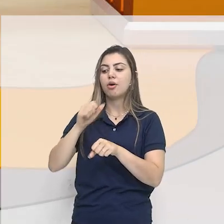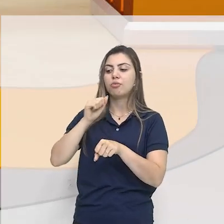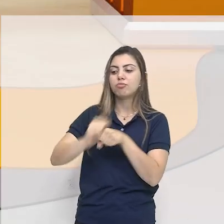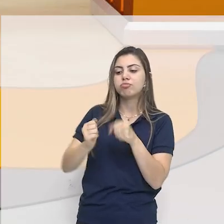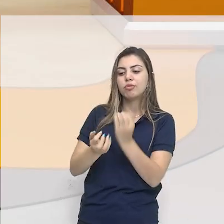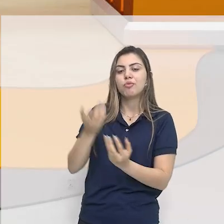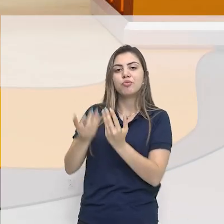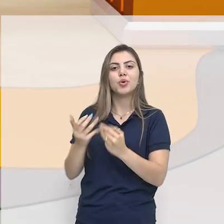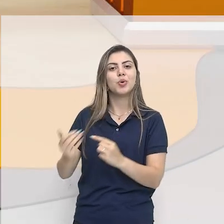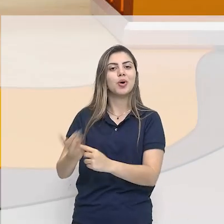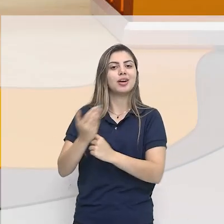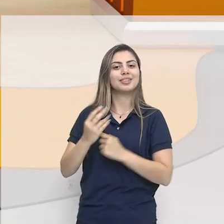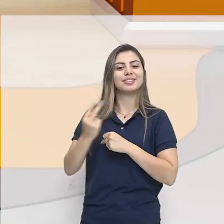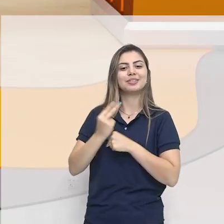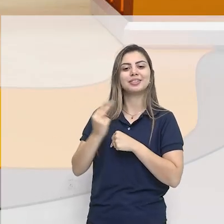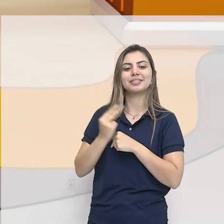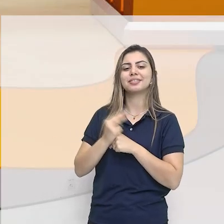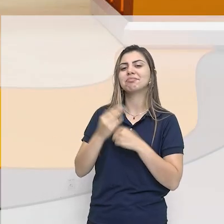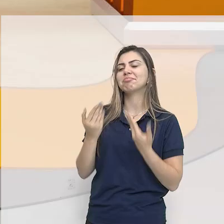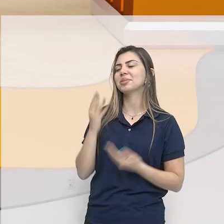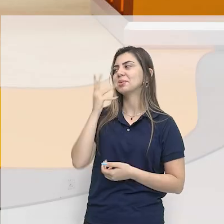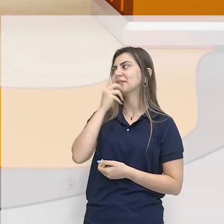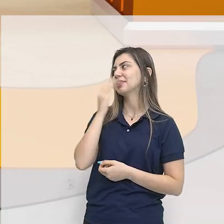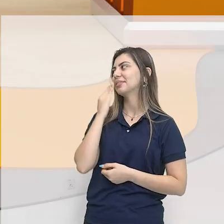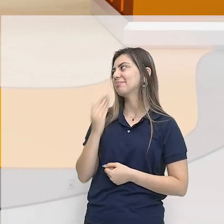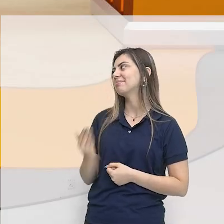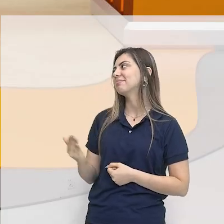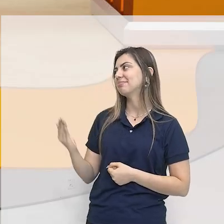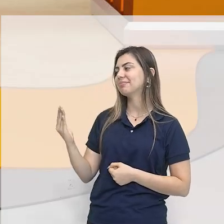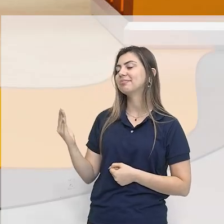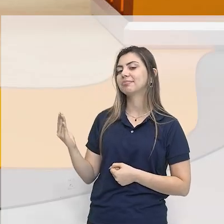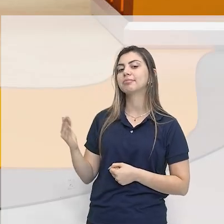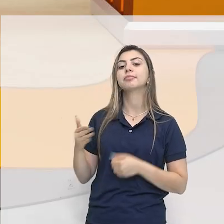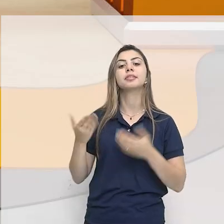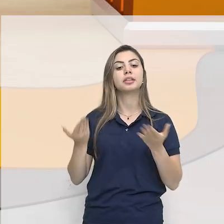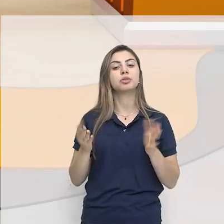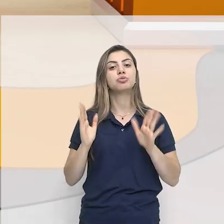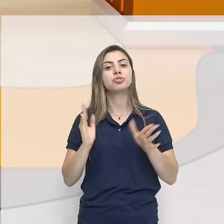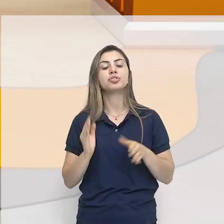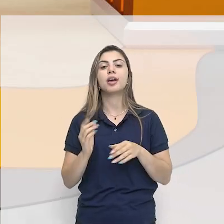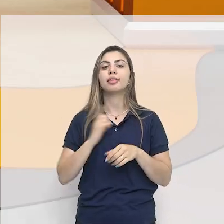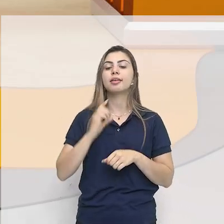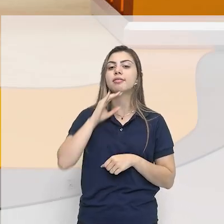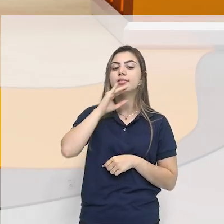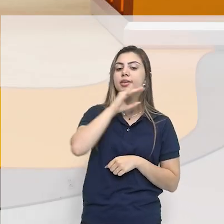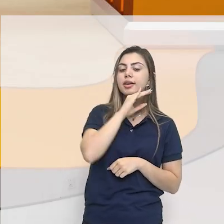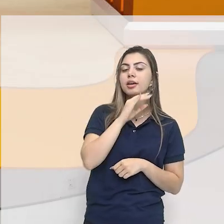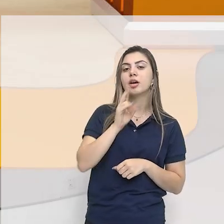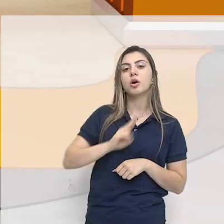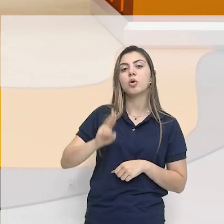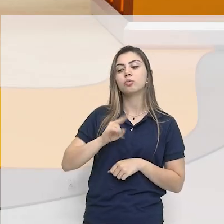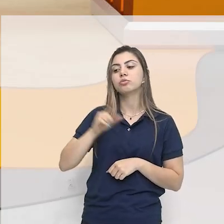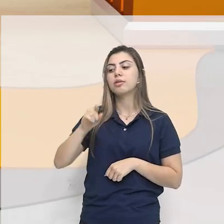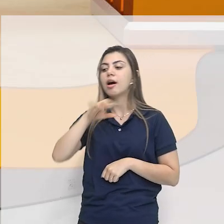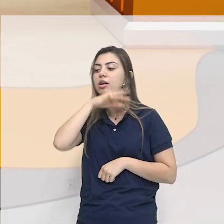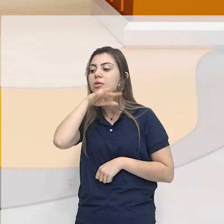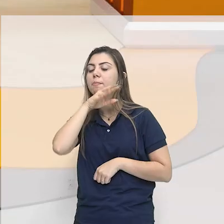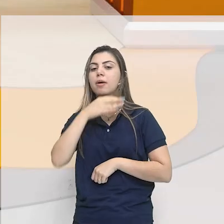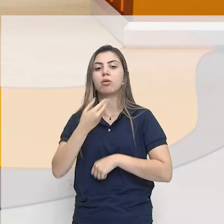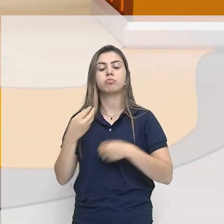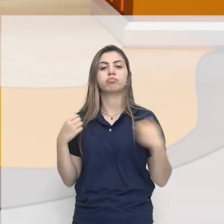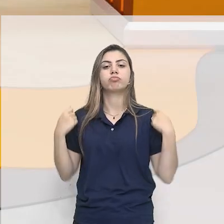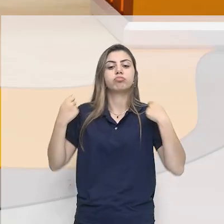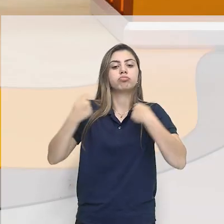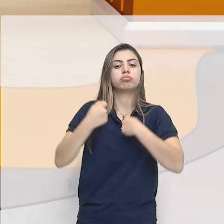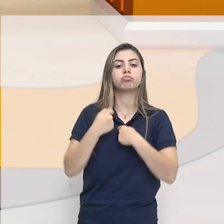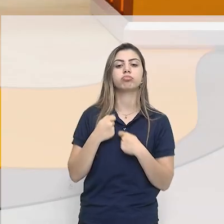Ok? Então, olha que fofo, muito lindinho. Então, agora eu já estou aquecido. Eu uso pele de animais também